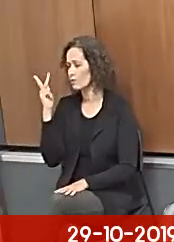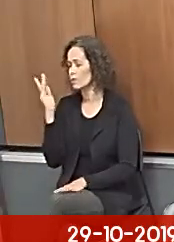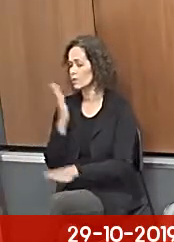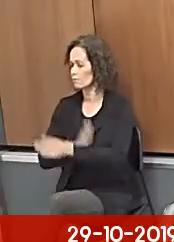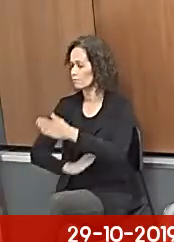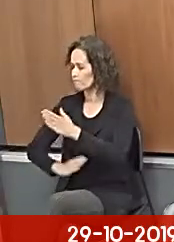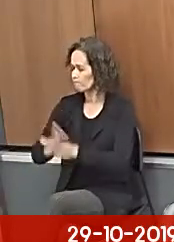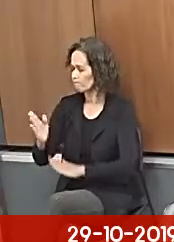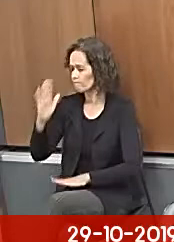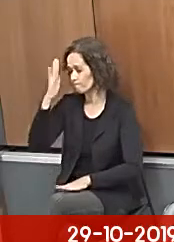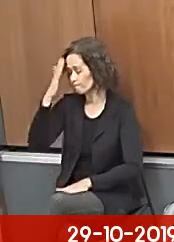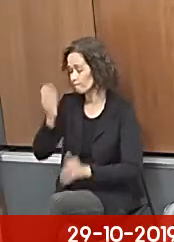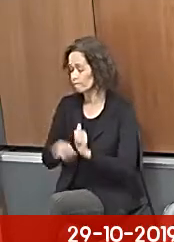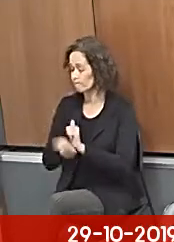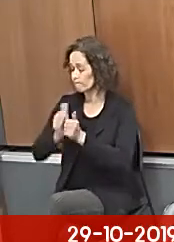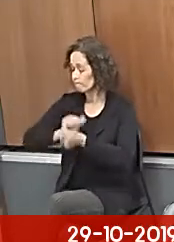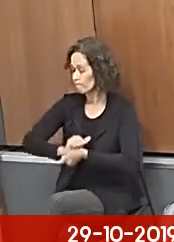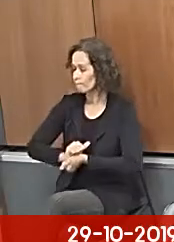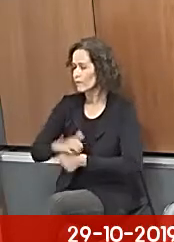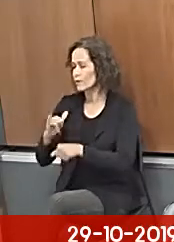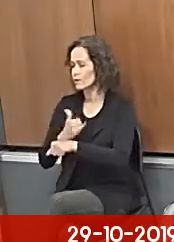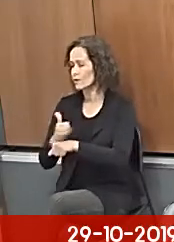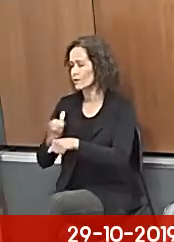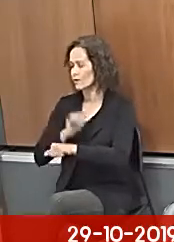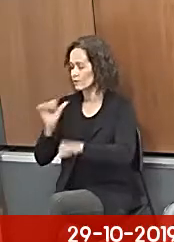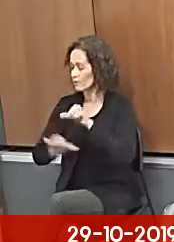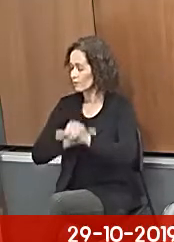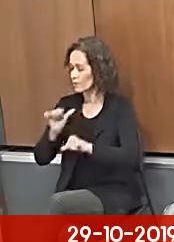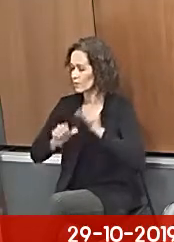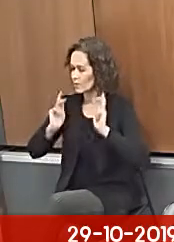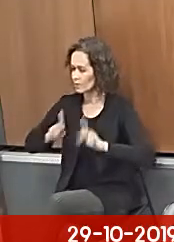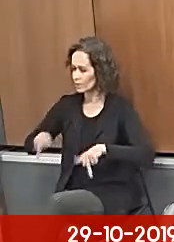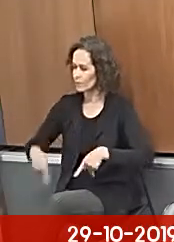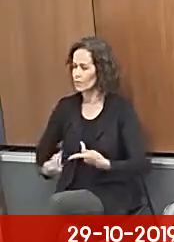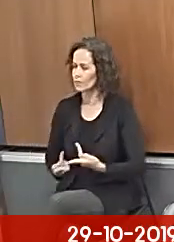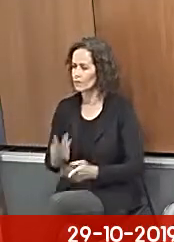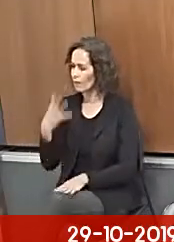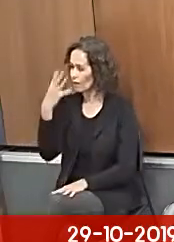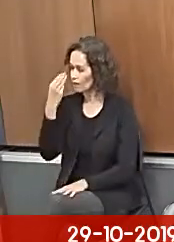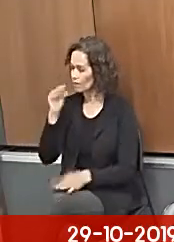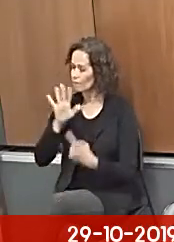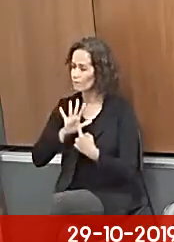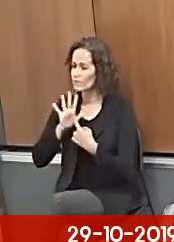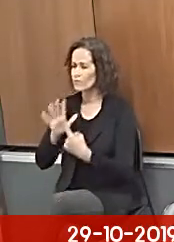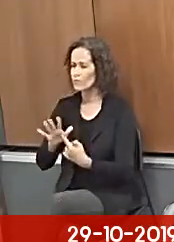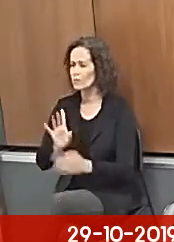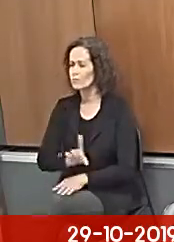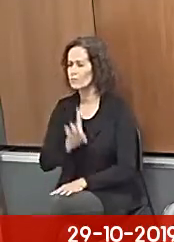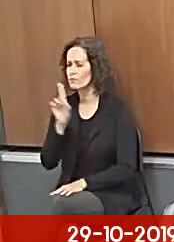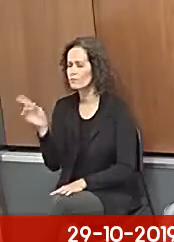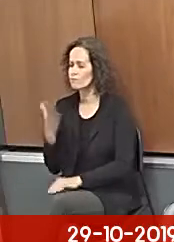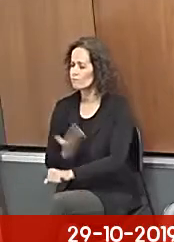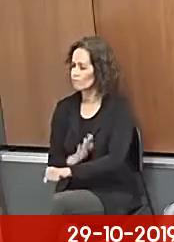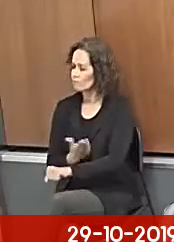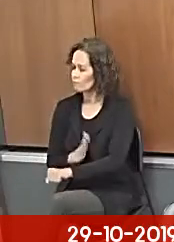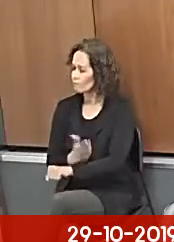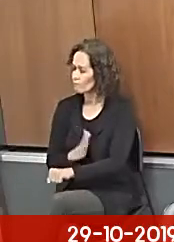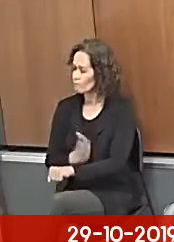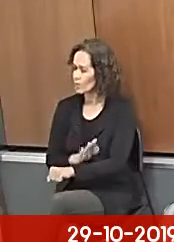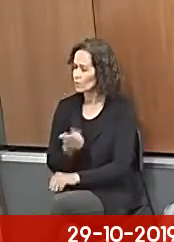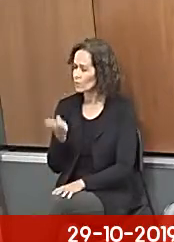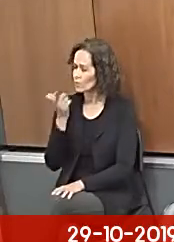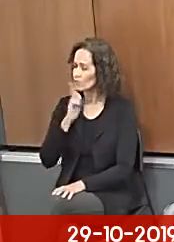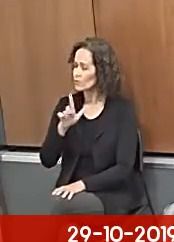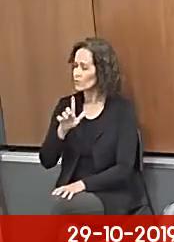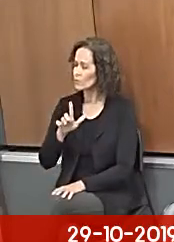gente entende como uma ferramenta de transformação do ser humano. Nessa foto, foi um dia de treino nosso, que a gente conseguiu